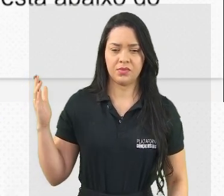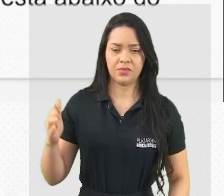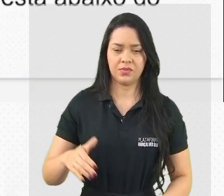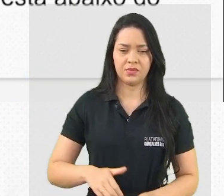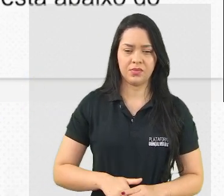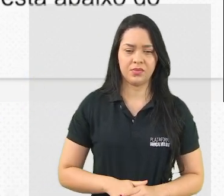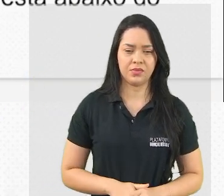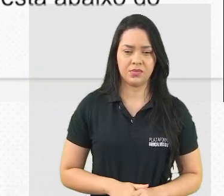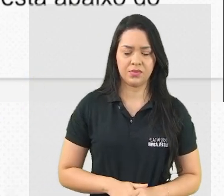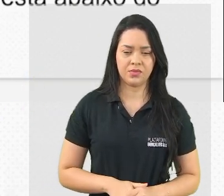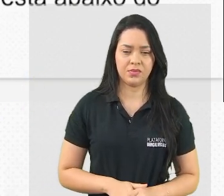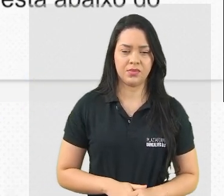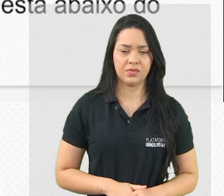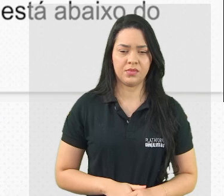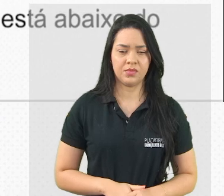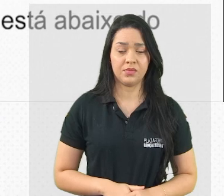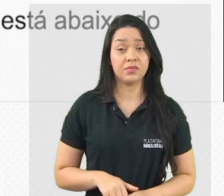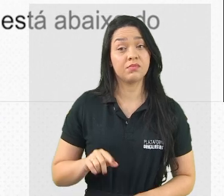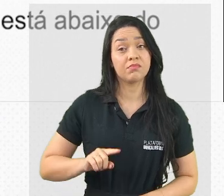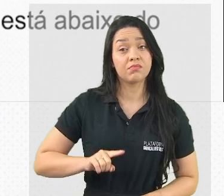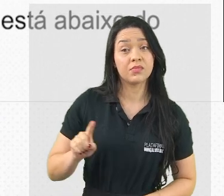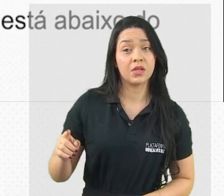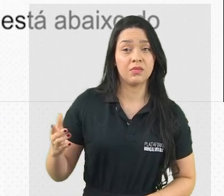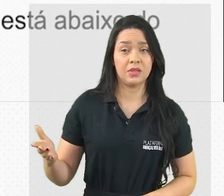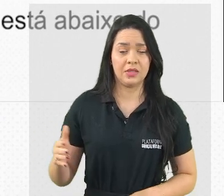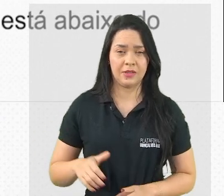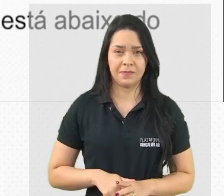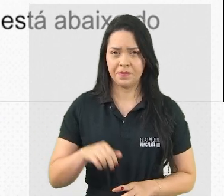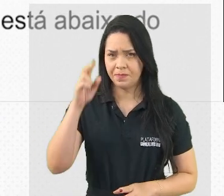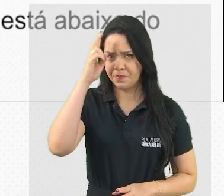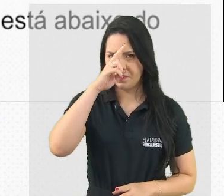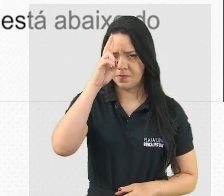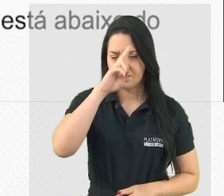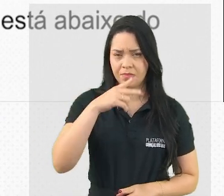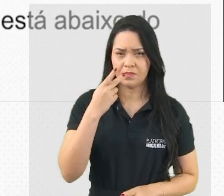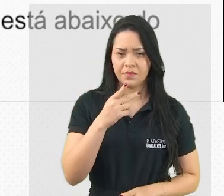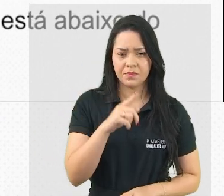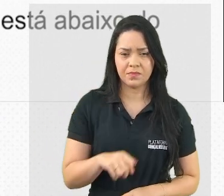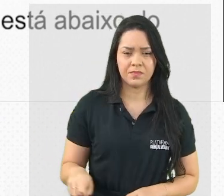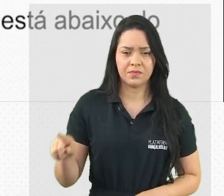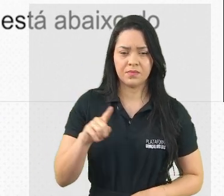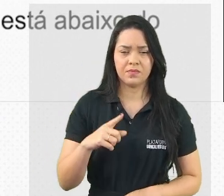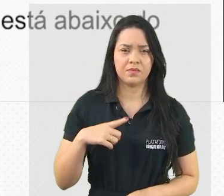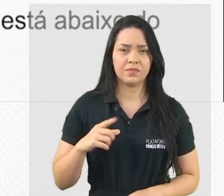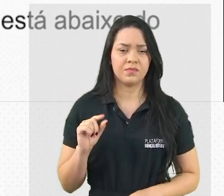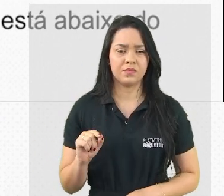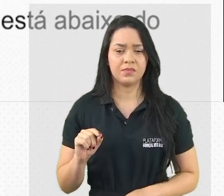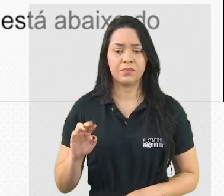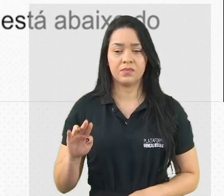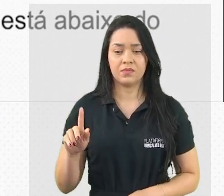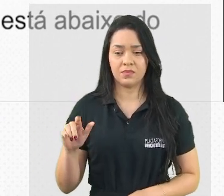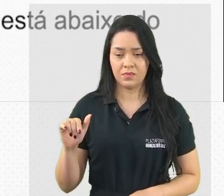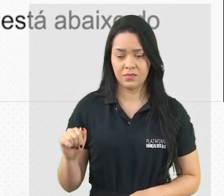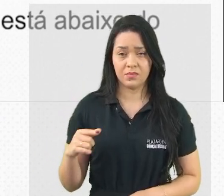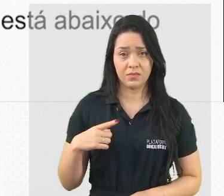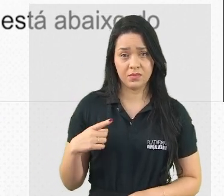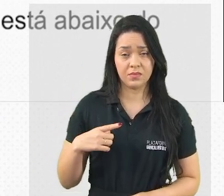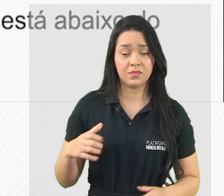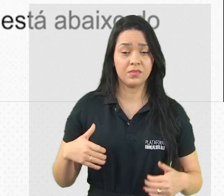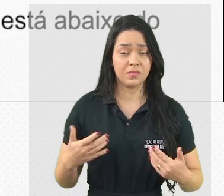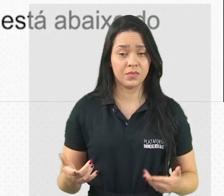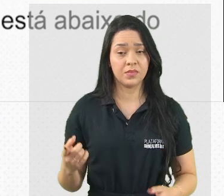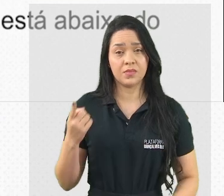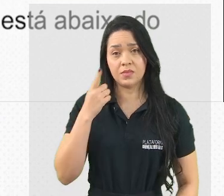de compulsão? Não, né, pessoal? Lembra que eu falei para vocês que existiam os episódios de compulsão? Então, isto